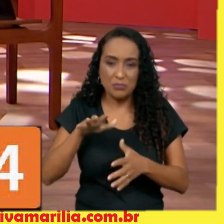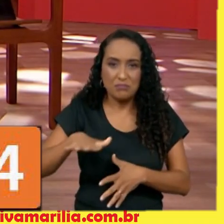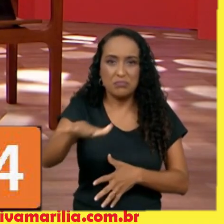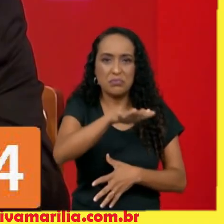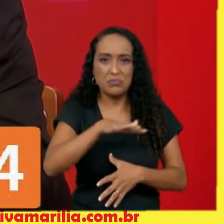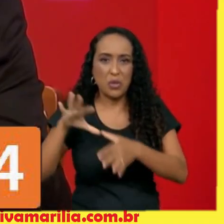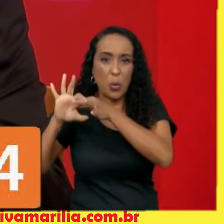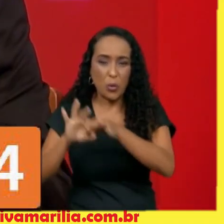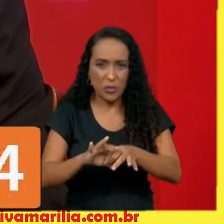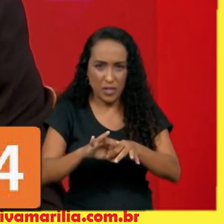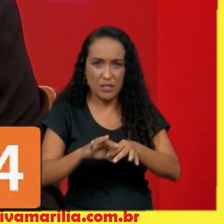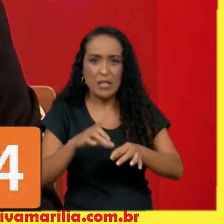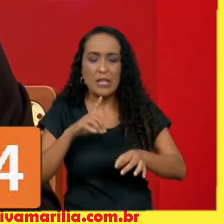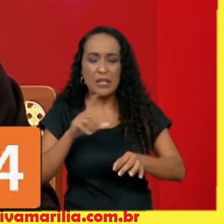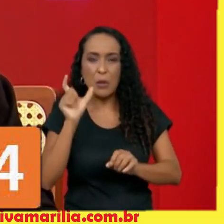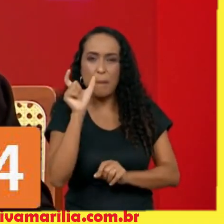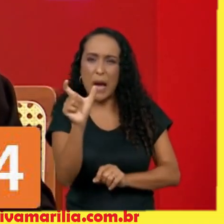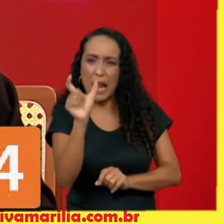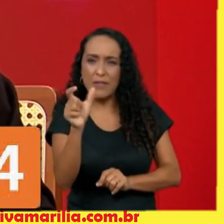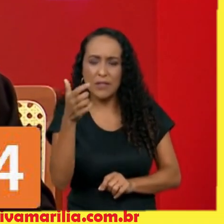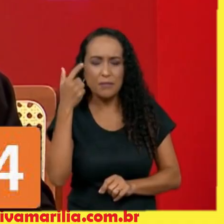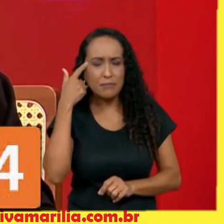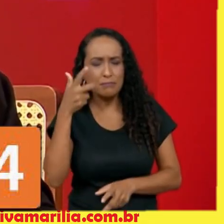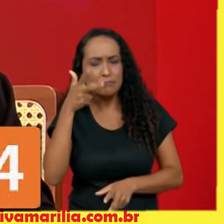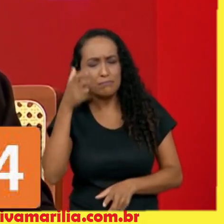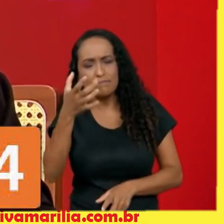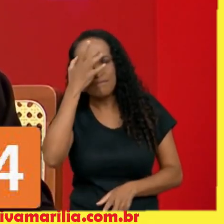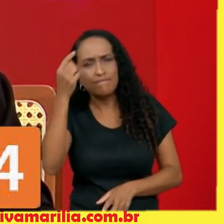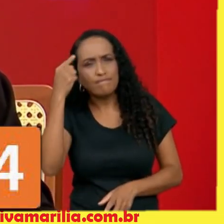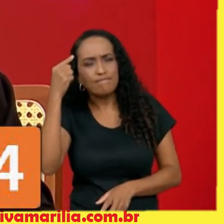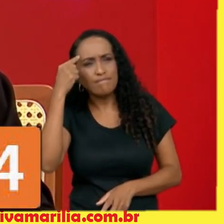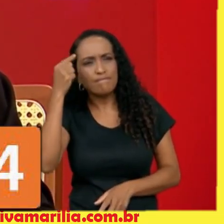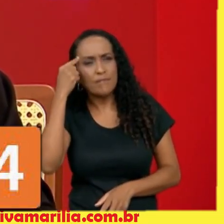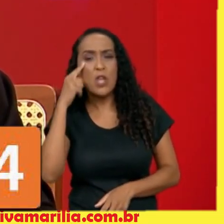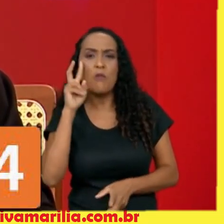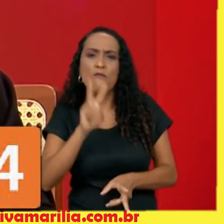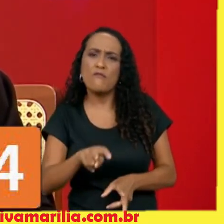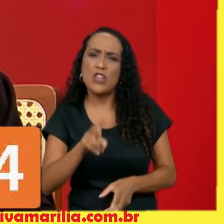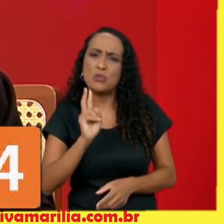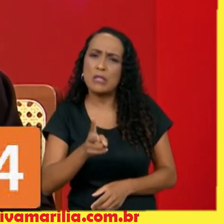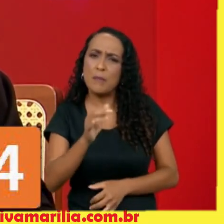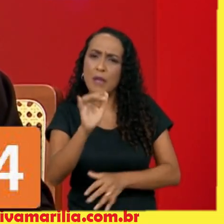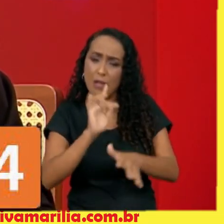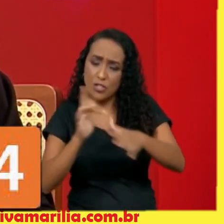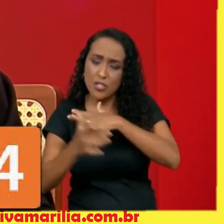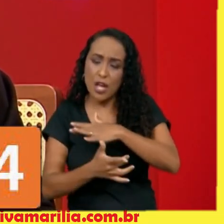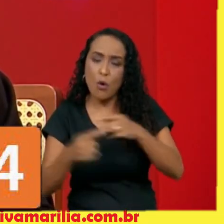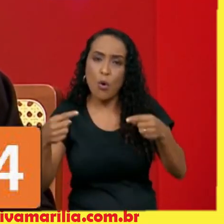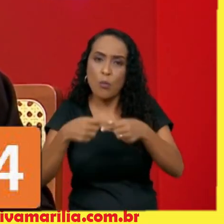as pessoas... Tem uma palavra que fica piscando na minha cabeça, que eu vejo direto em rede social, e que tem tudo a ver com a nossa conversa,